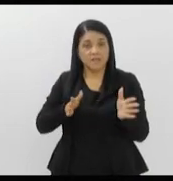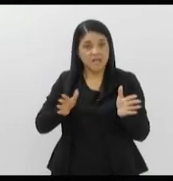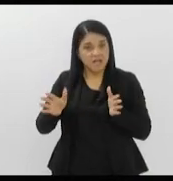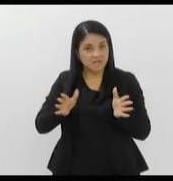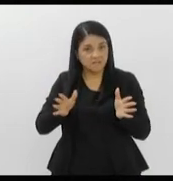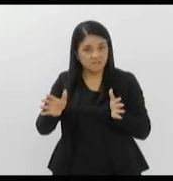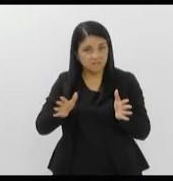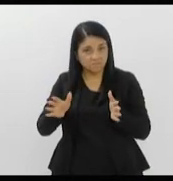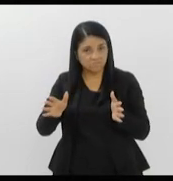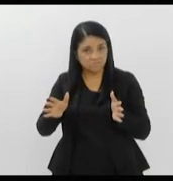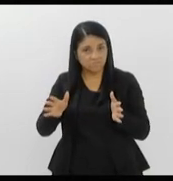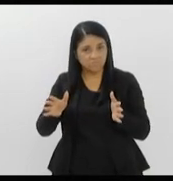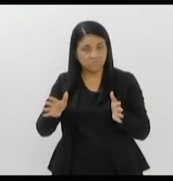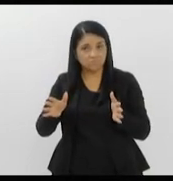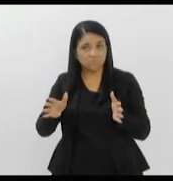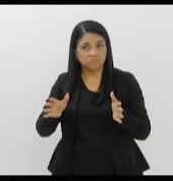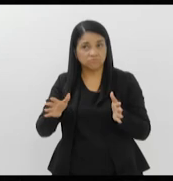acessibilidade,